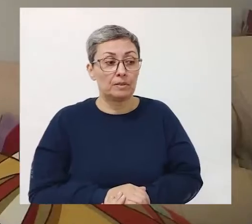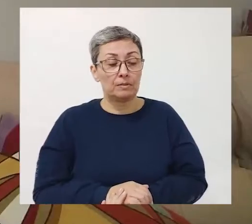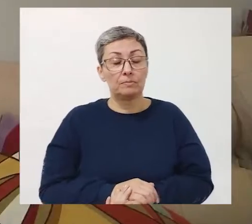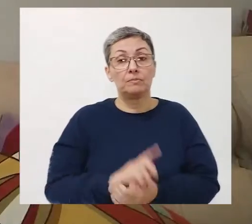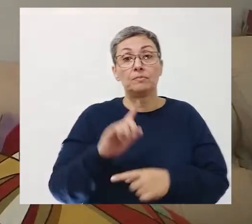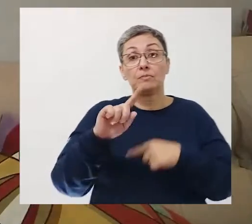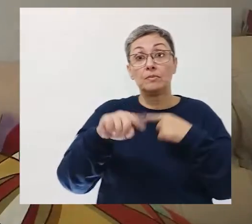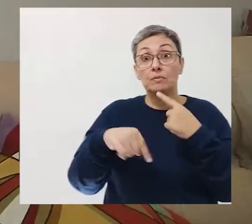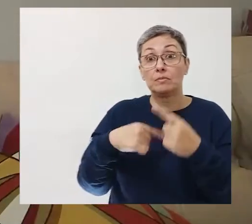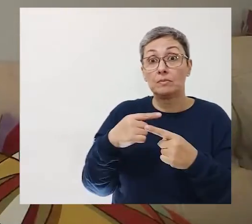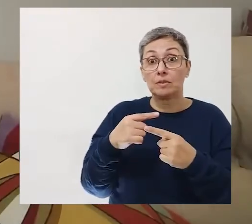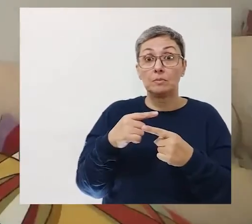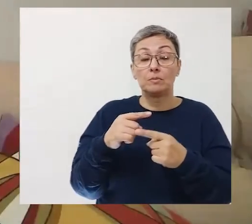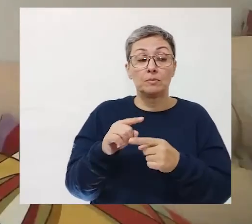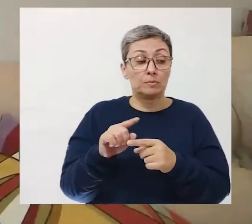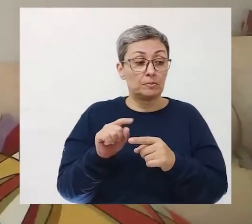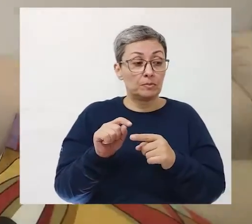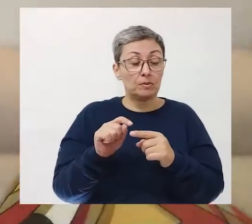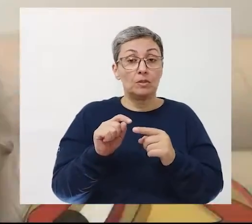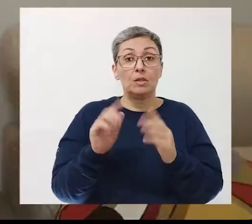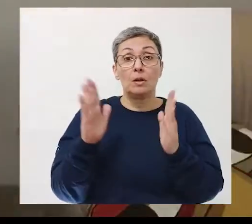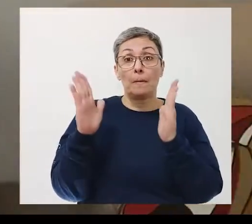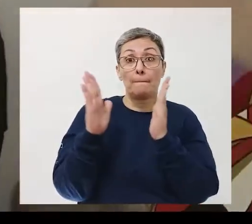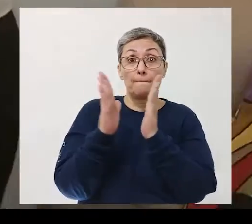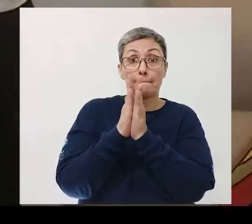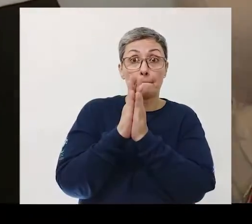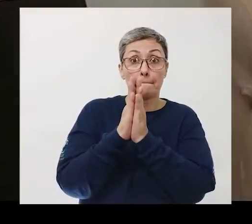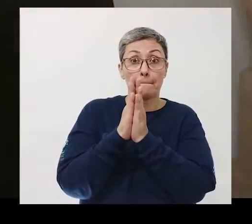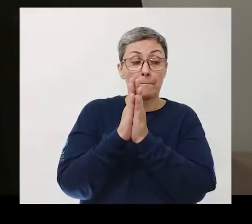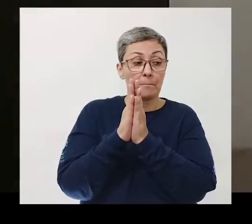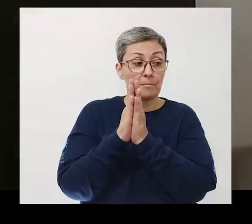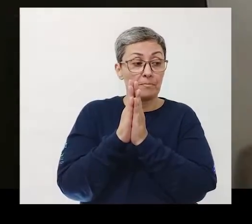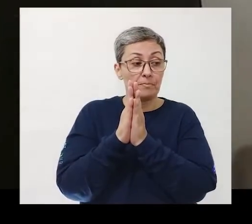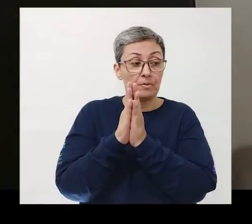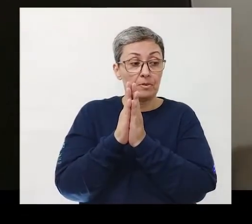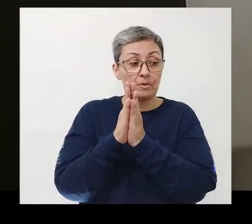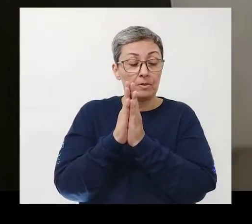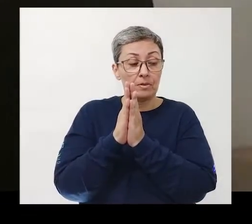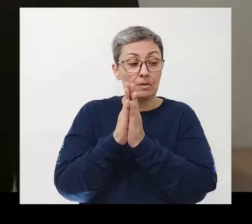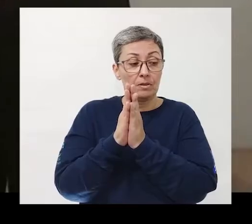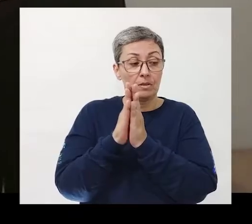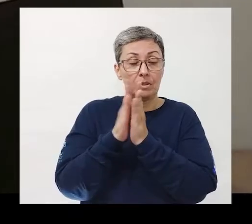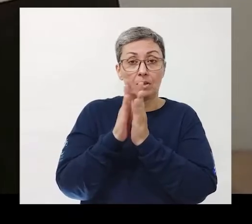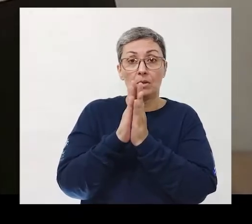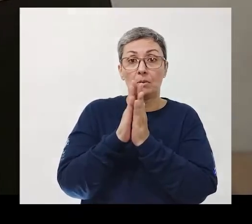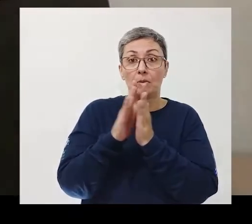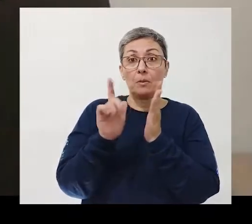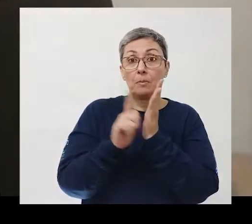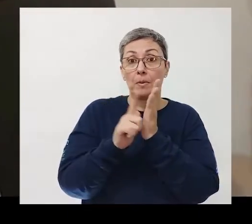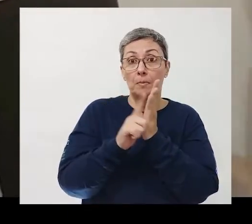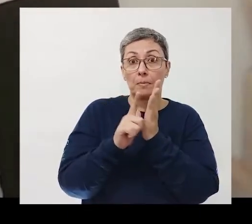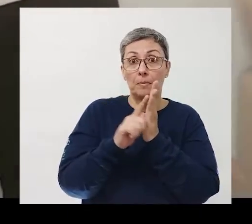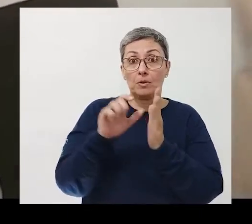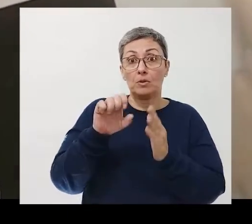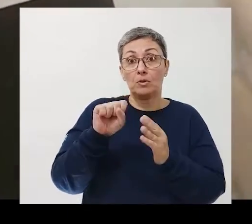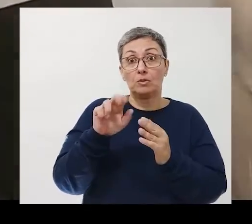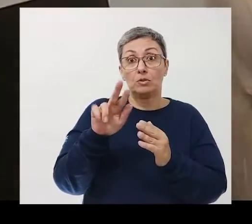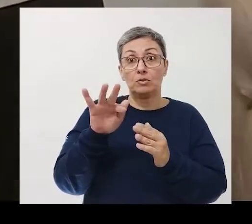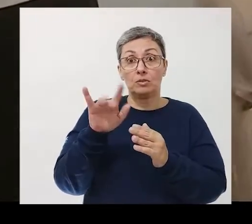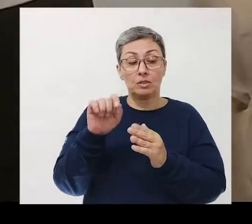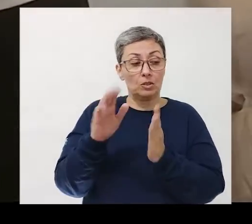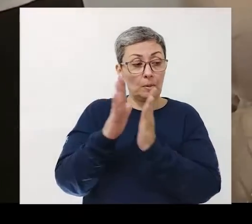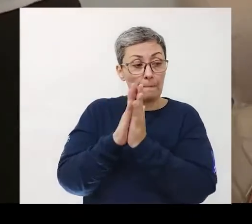vocês vão carimbar, tá? Vocês vão pressionar na folha sulfite,